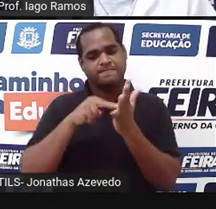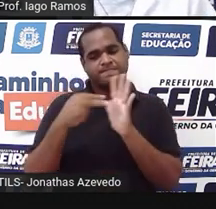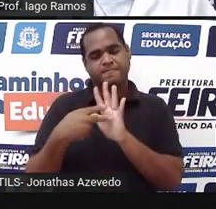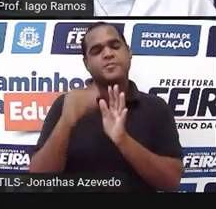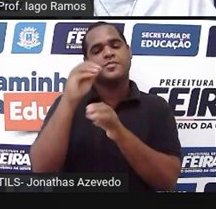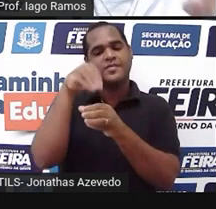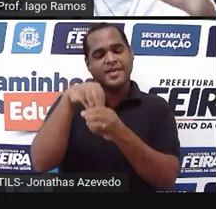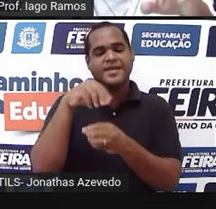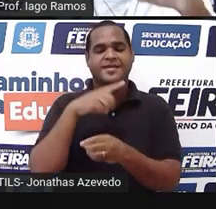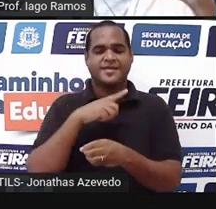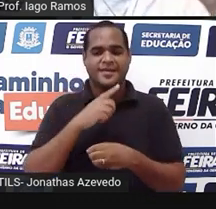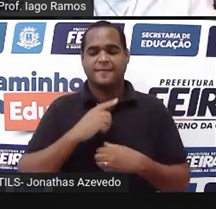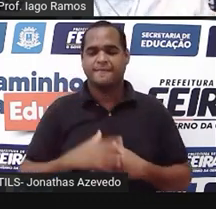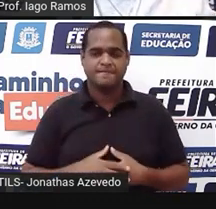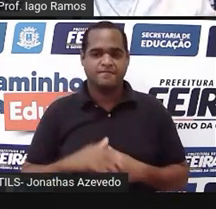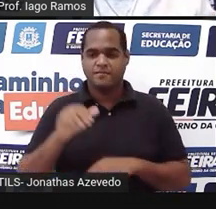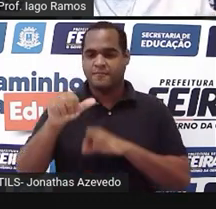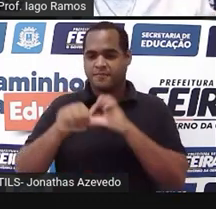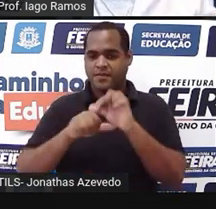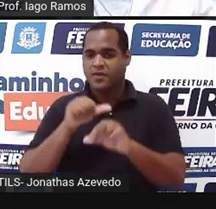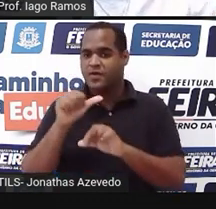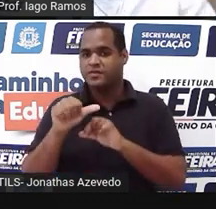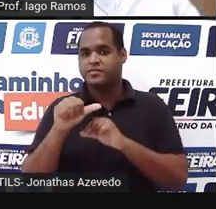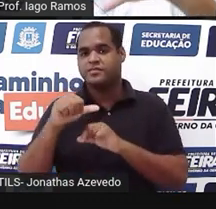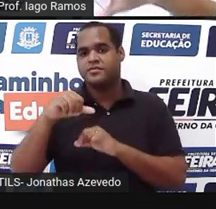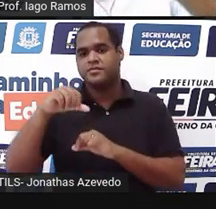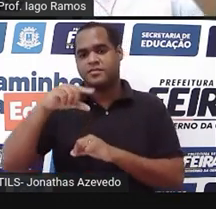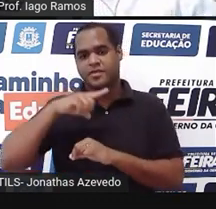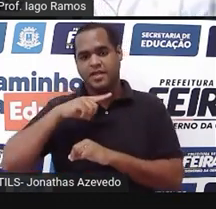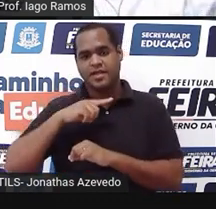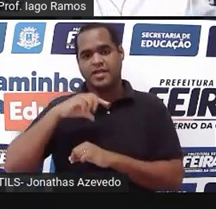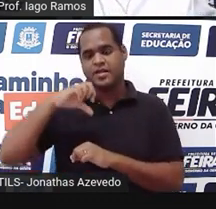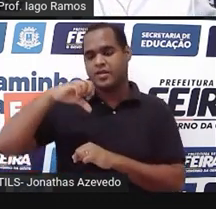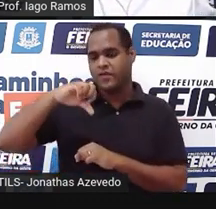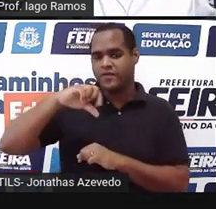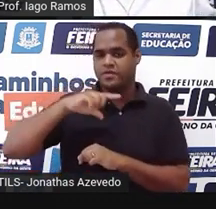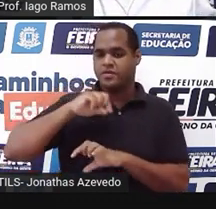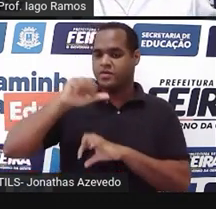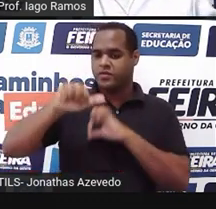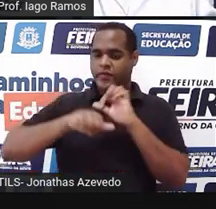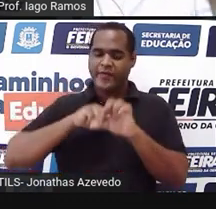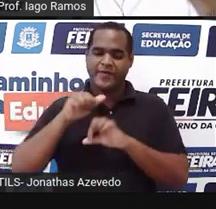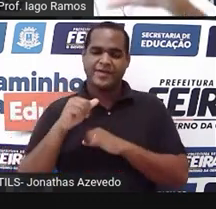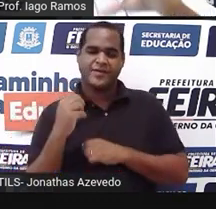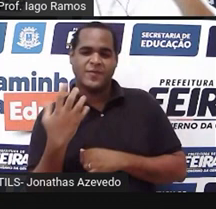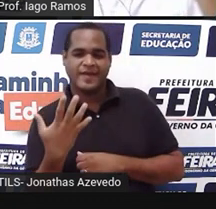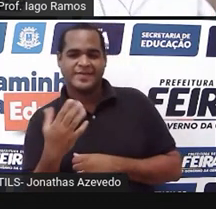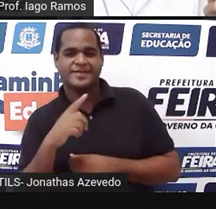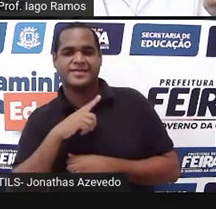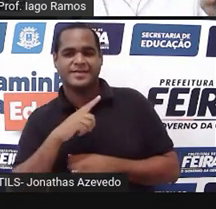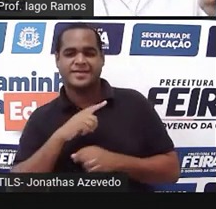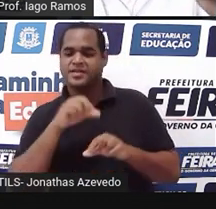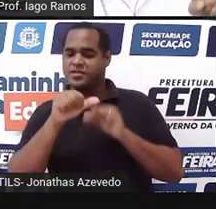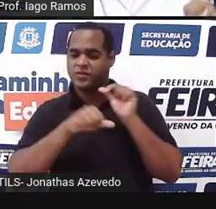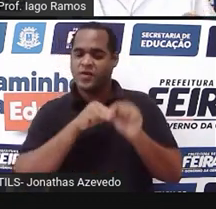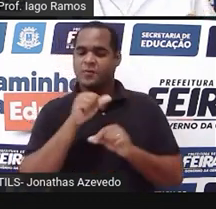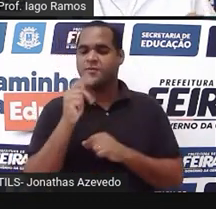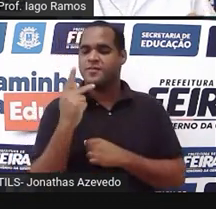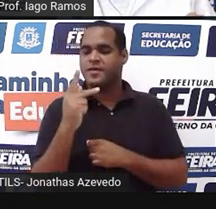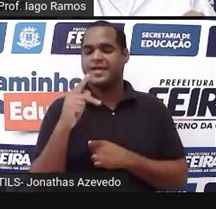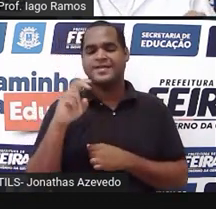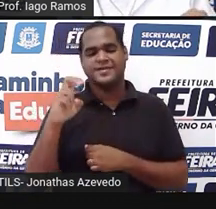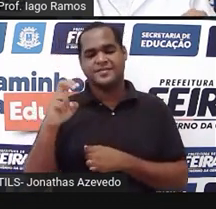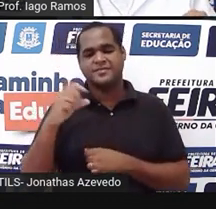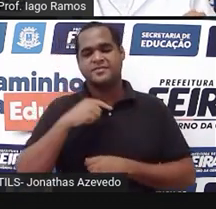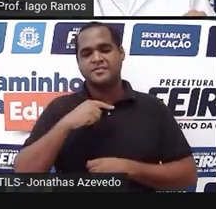tá troco bem maiúsculo por 9 troco bem minúsculo por quatro troca o h por